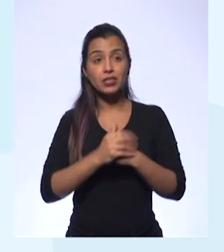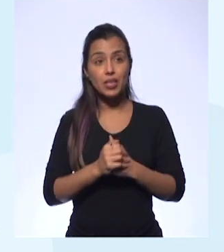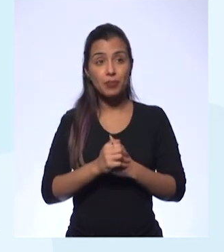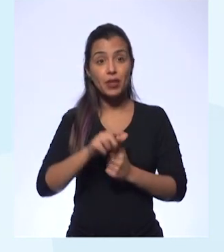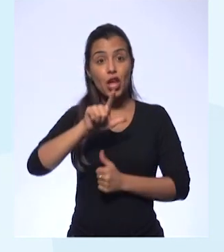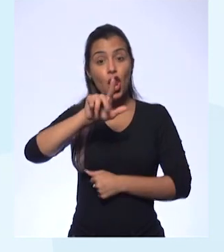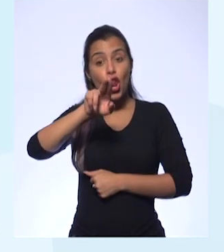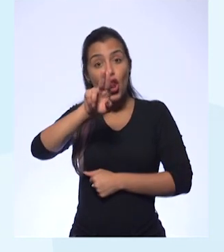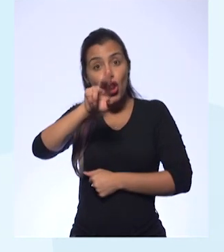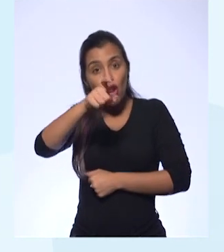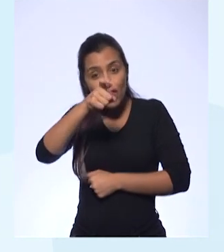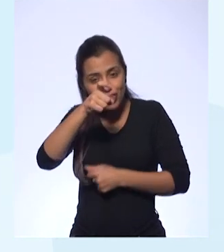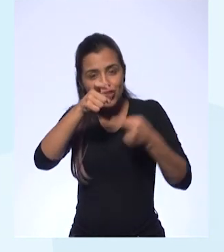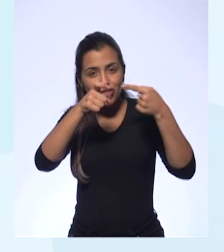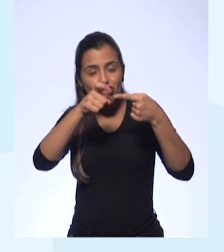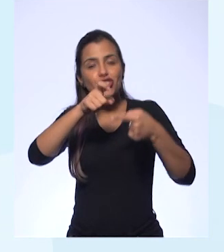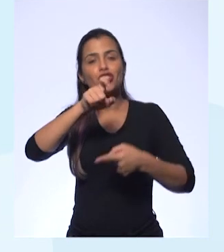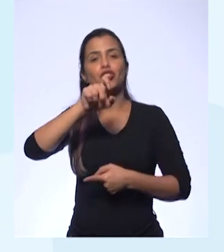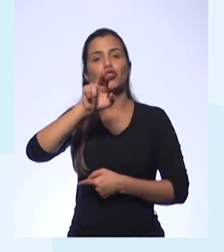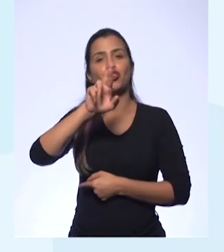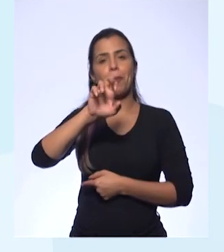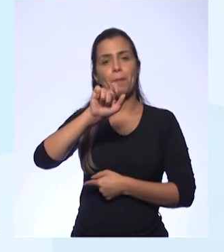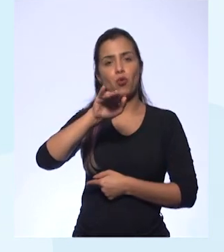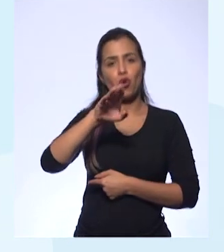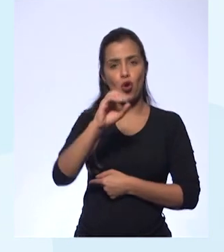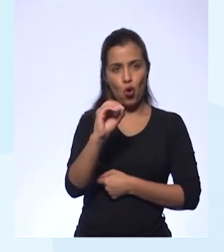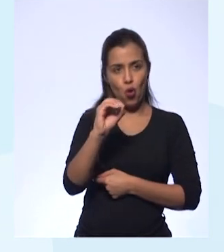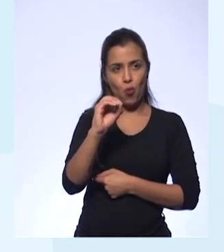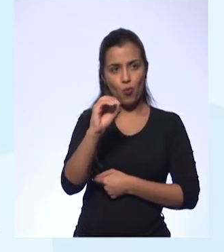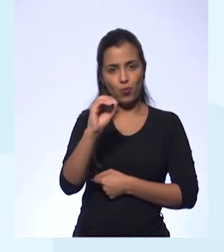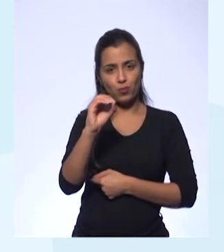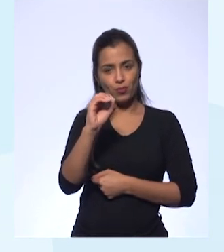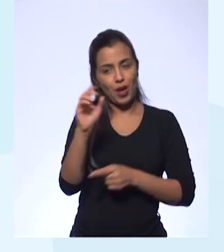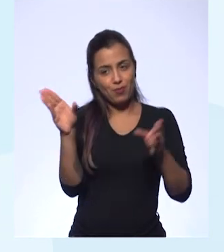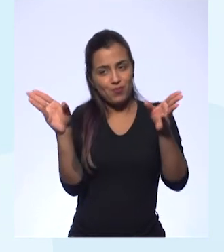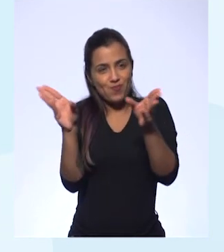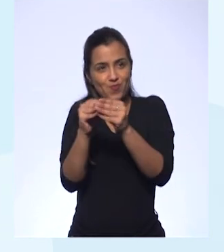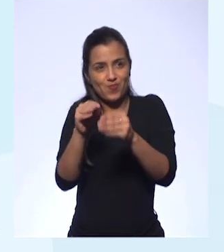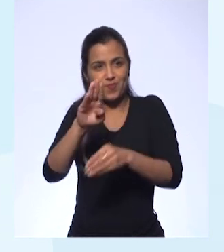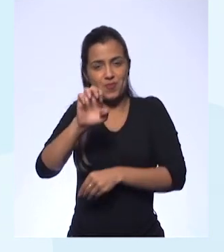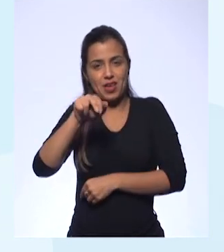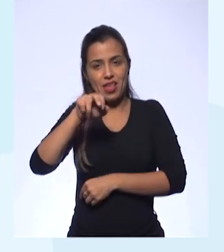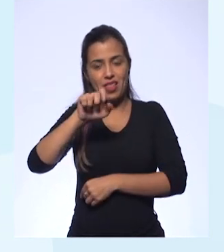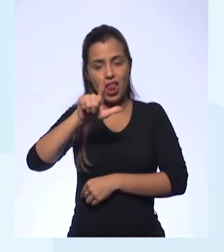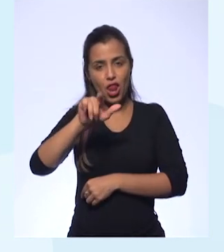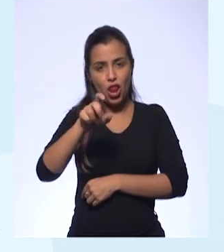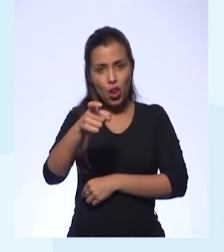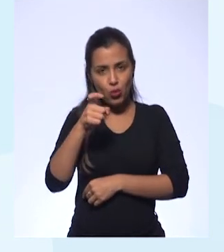Luxemburgo, então forma aí o famoso Benelux. Né, esse Benelux foi formado em